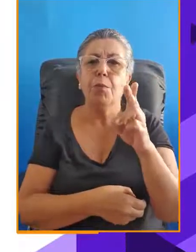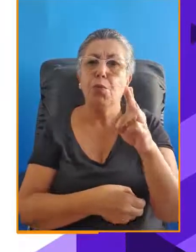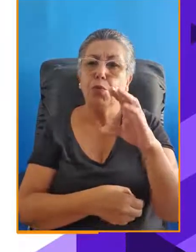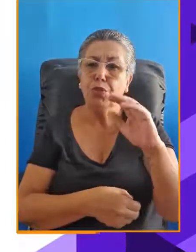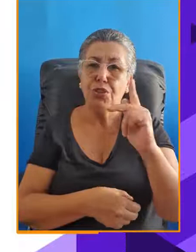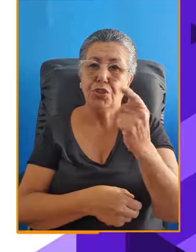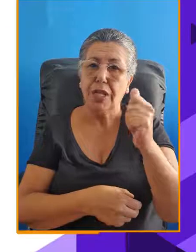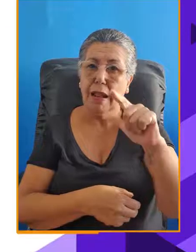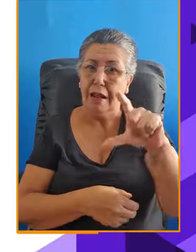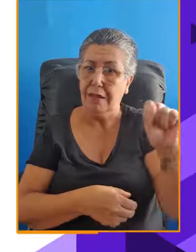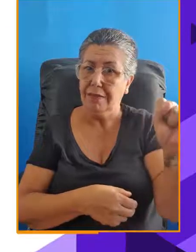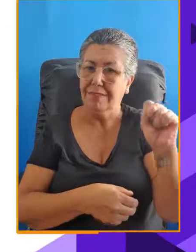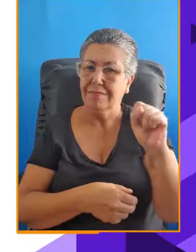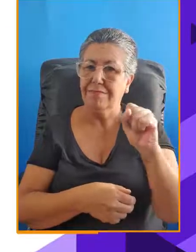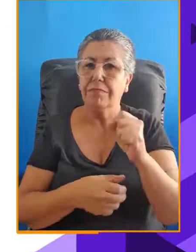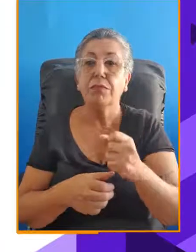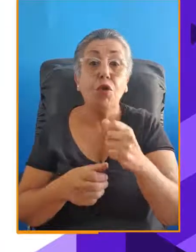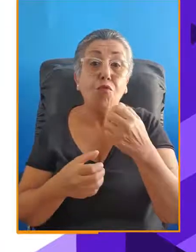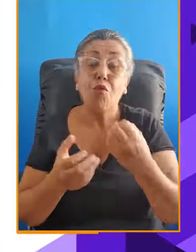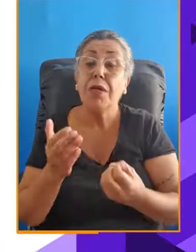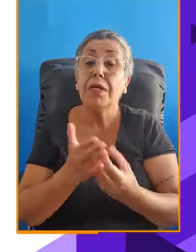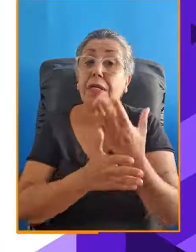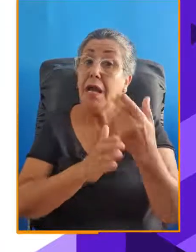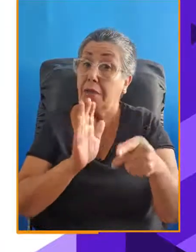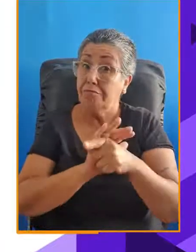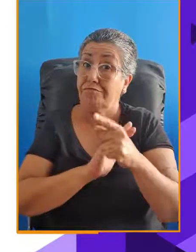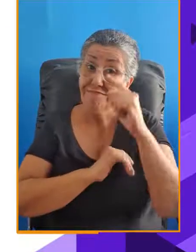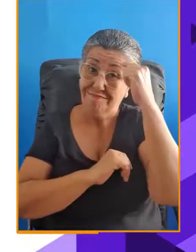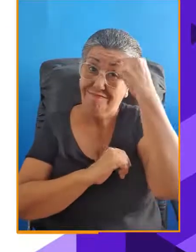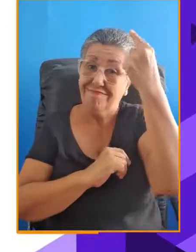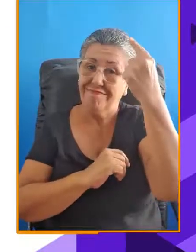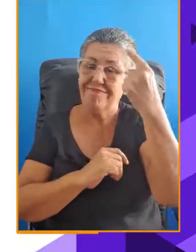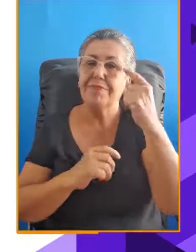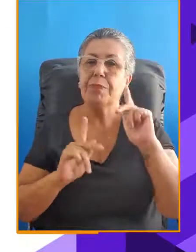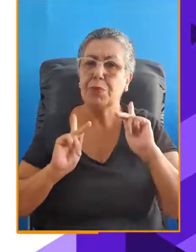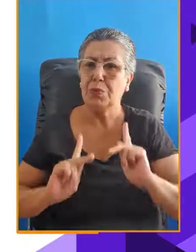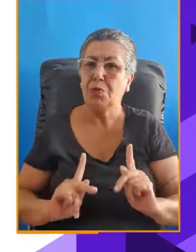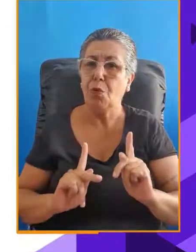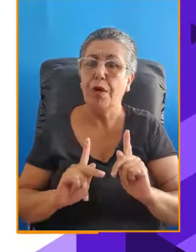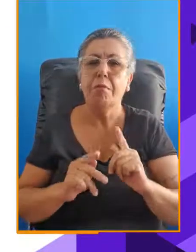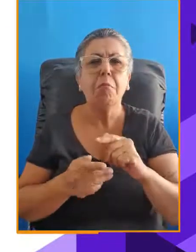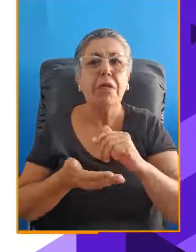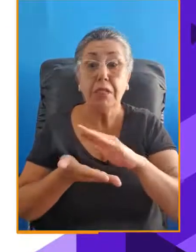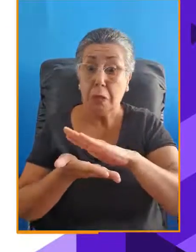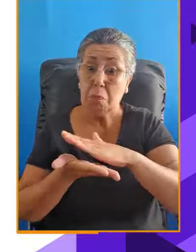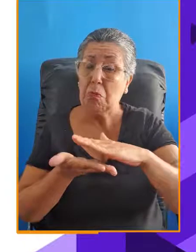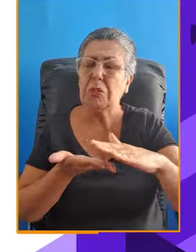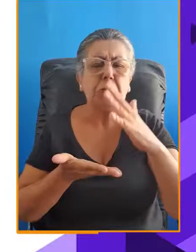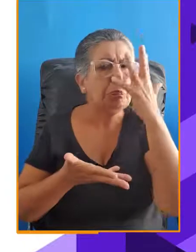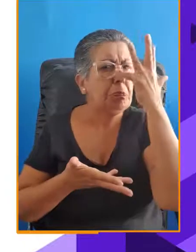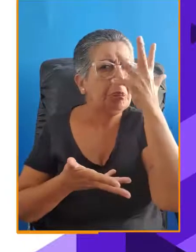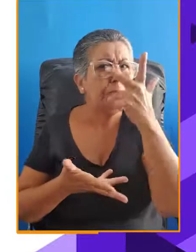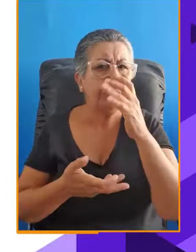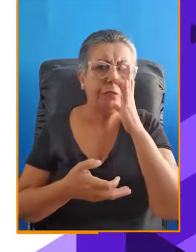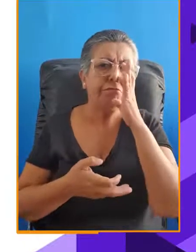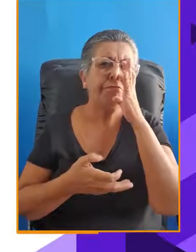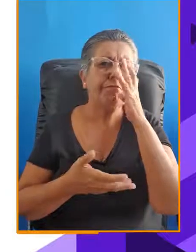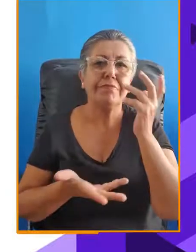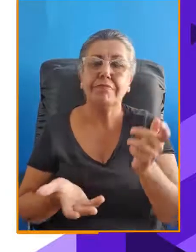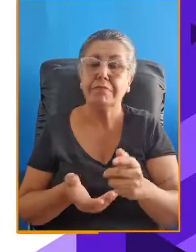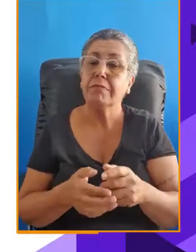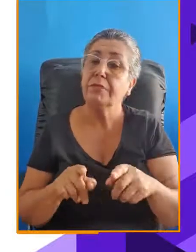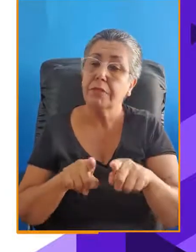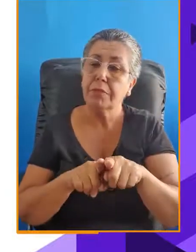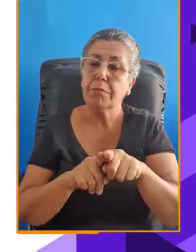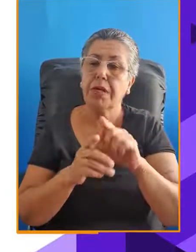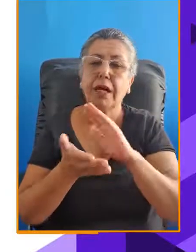criado de forma intencional pela ação do homem, mas que cria uma textura muito bonita.